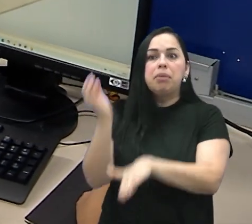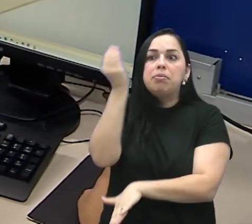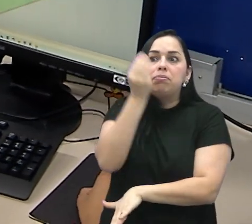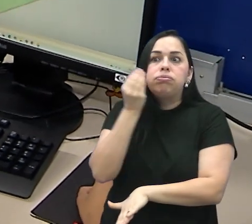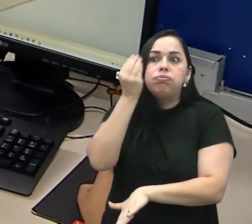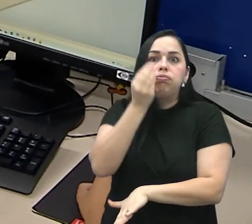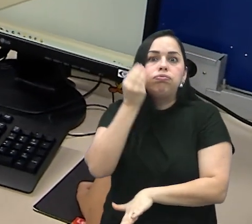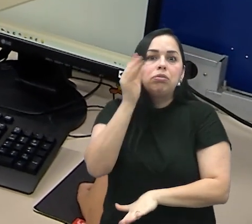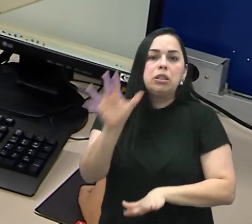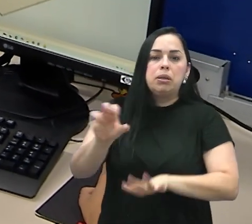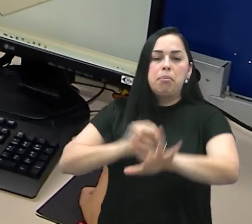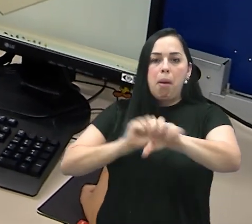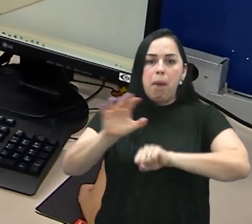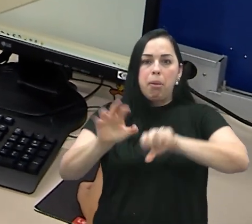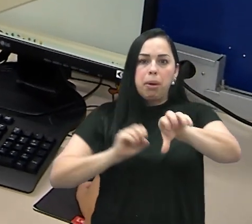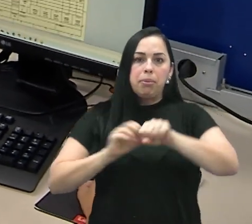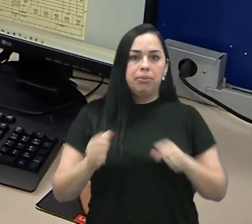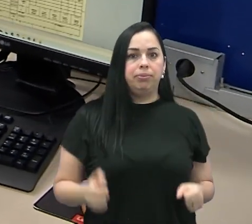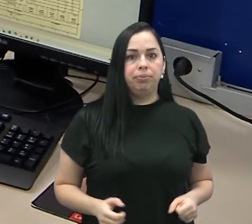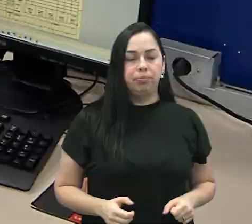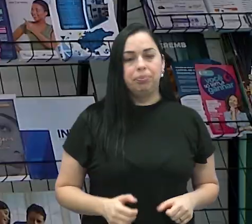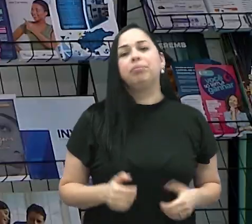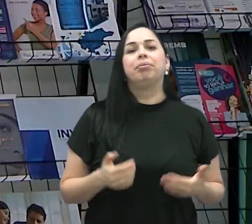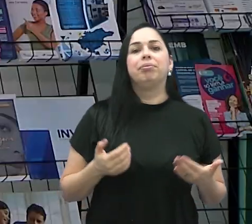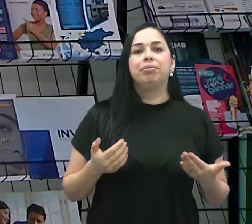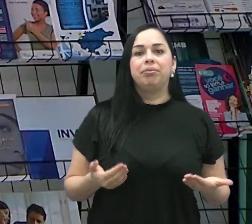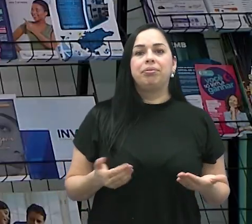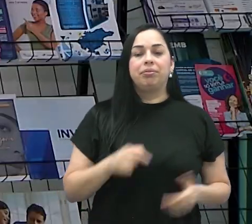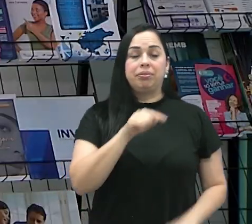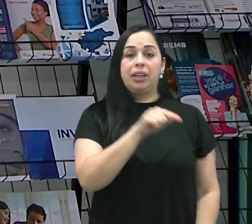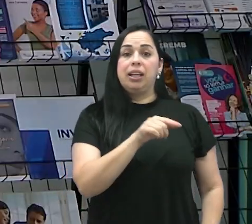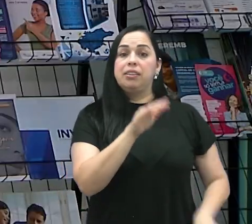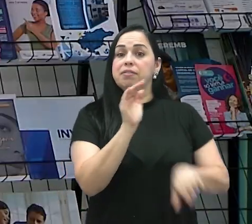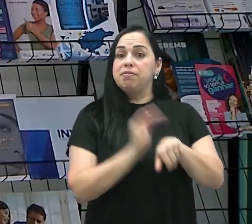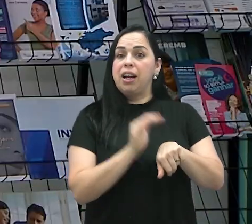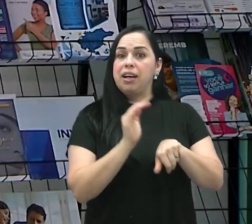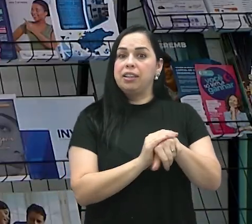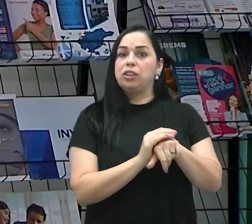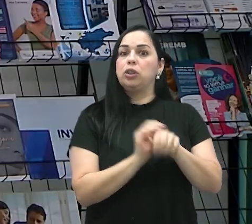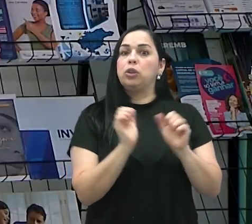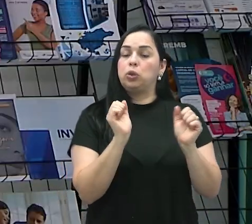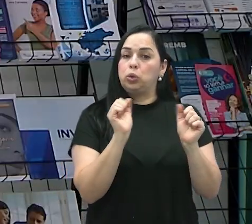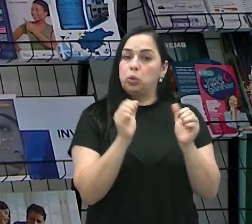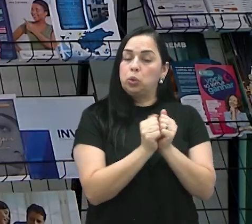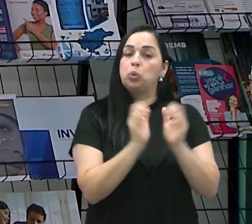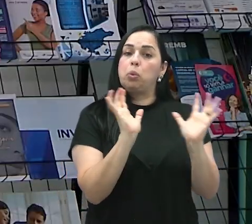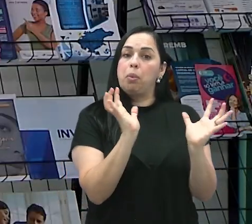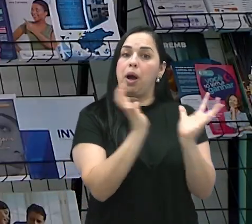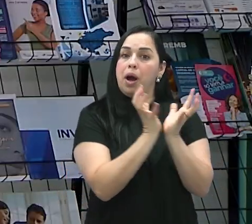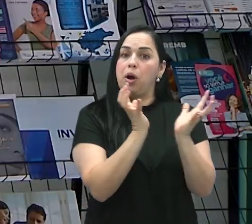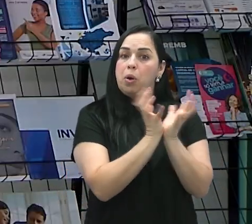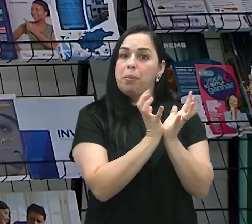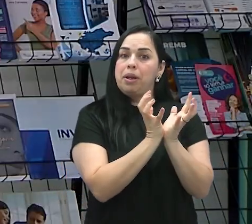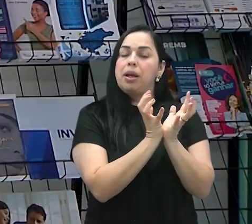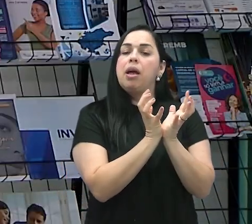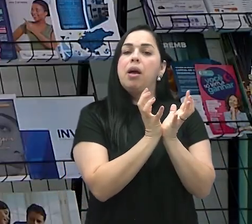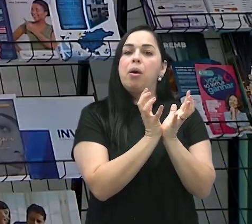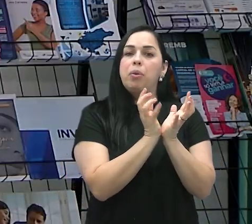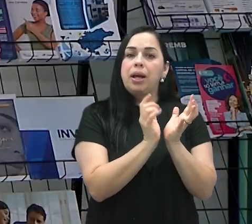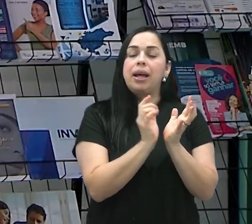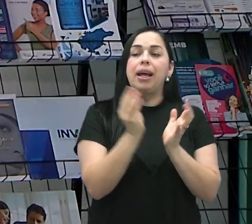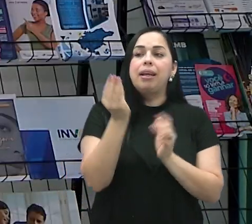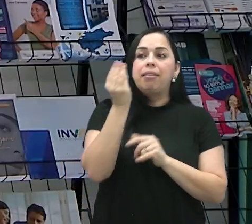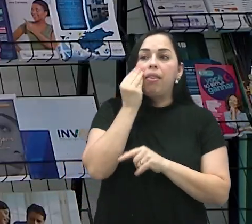para vivenciar a realidade do mercado. Um dos trabalhos que o CEPAS desenvolve como equipe própria do CEPAS é